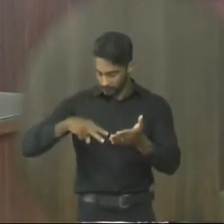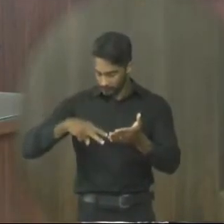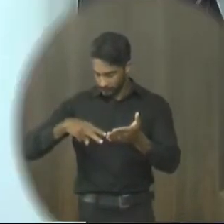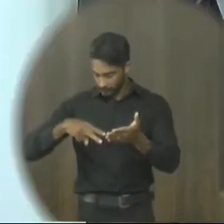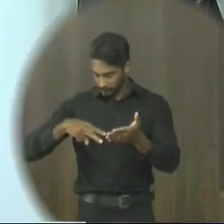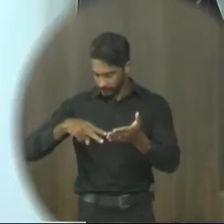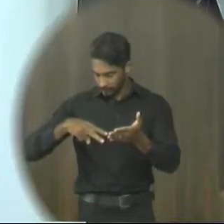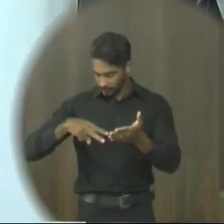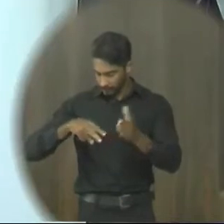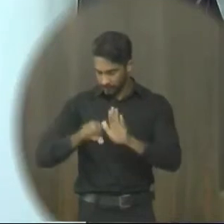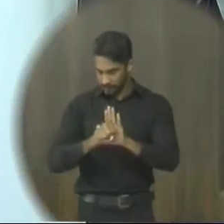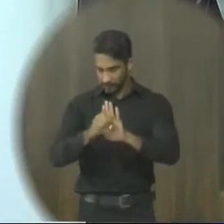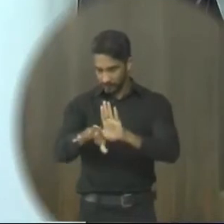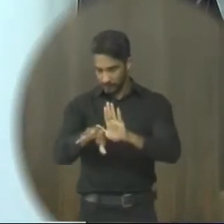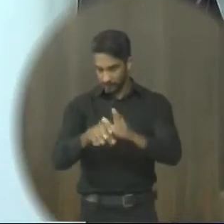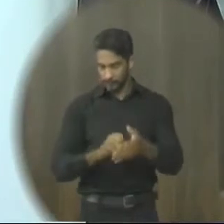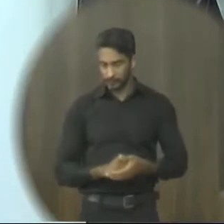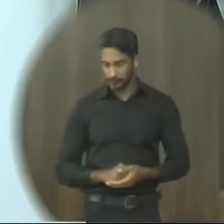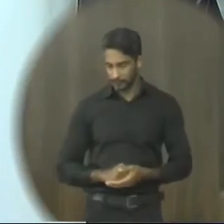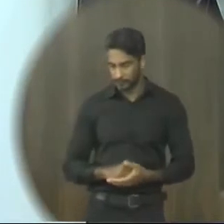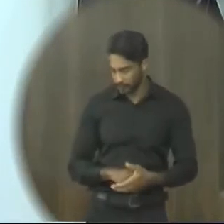indicações de necessidade.